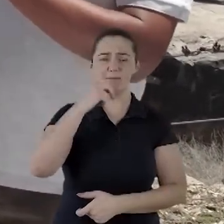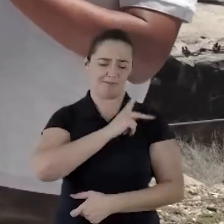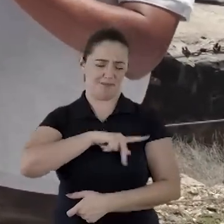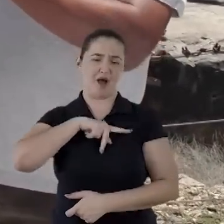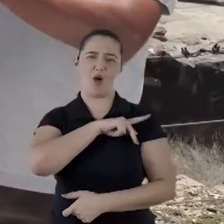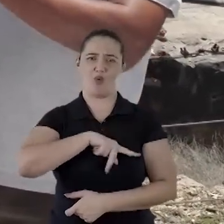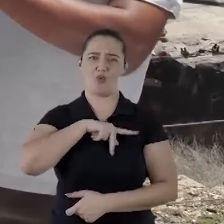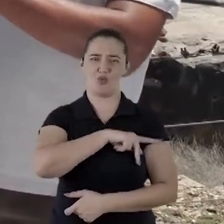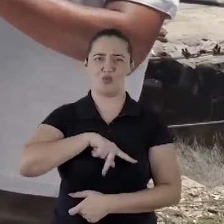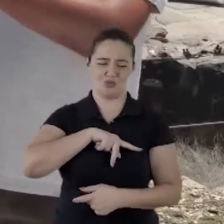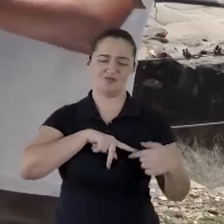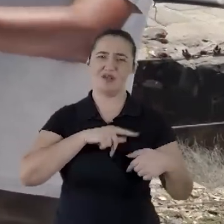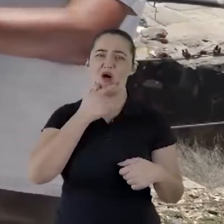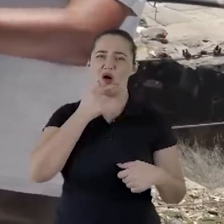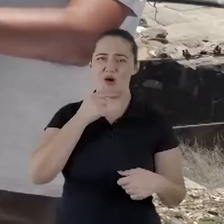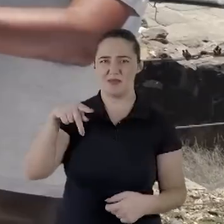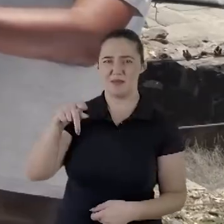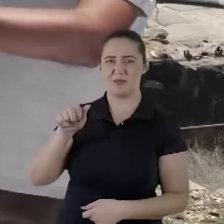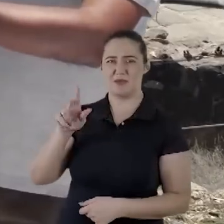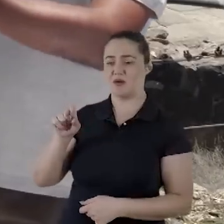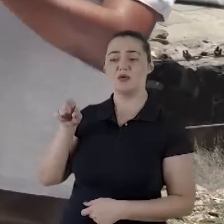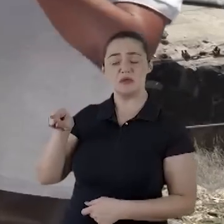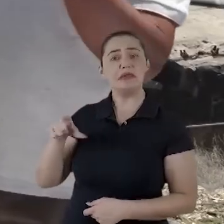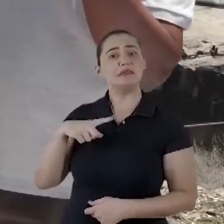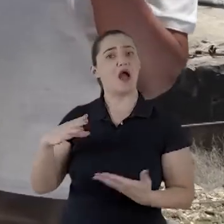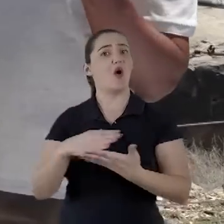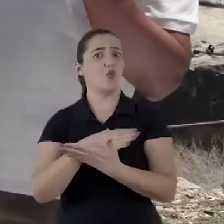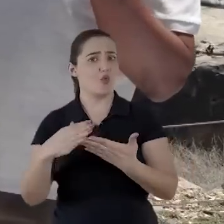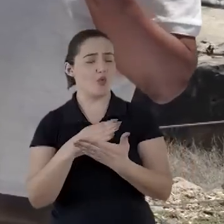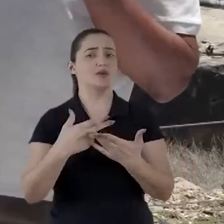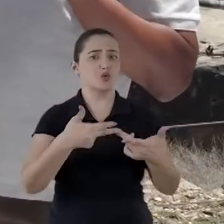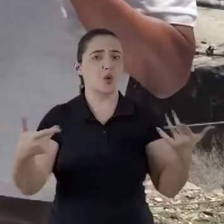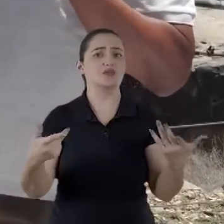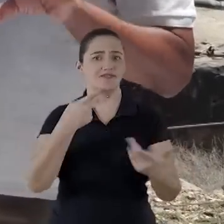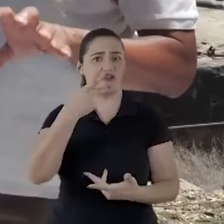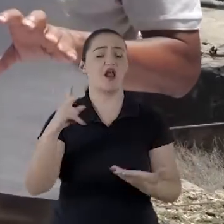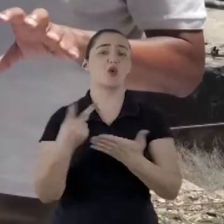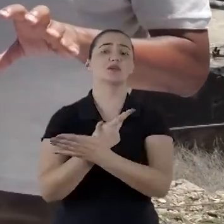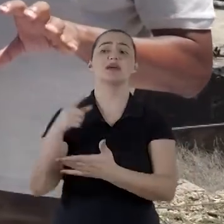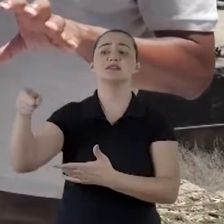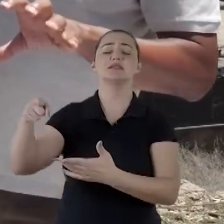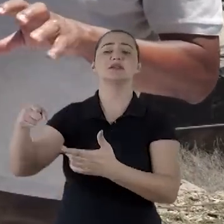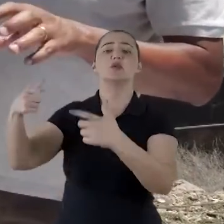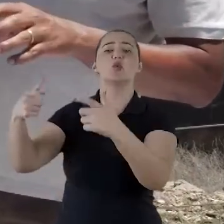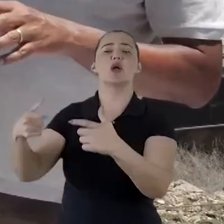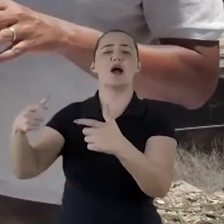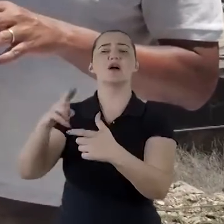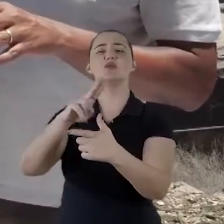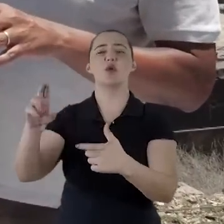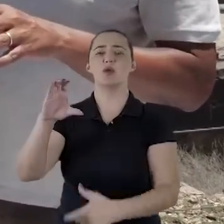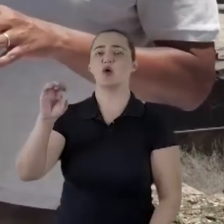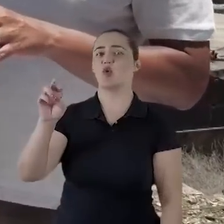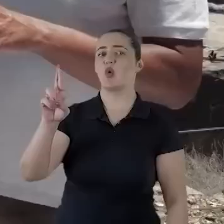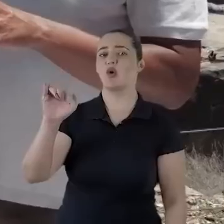de ver alguma semelhança entre o que você acabou de falar e a situação que Paulo vai enfrentar na igreja de Corinto, quando ele